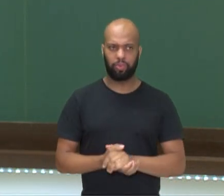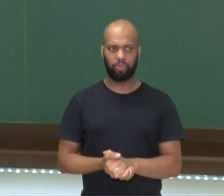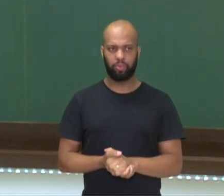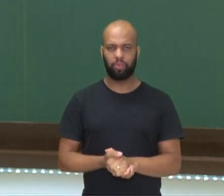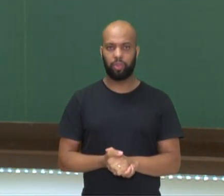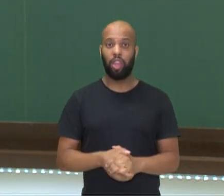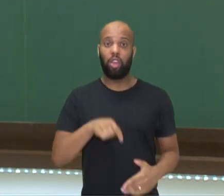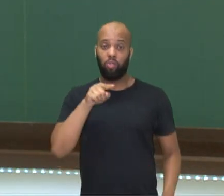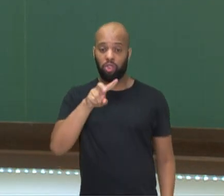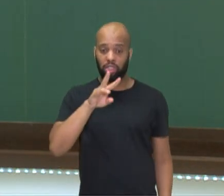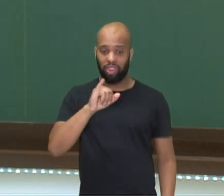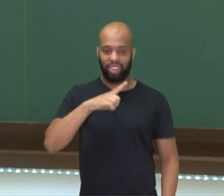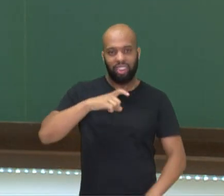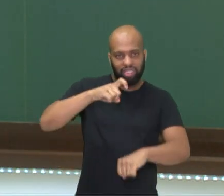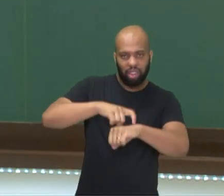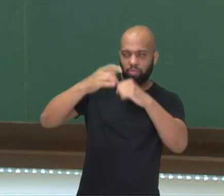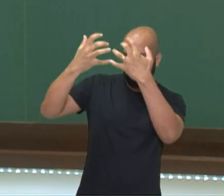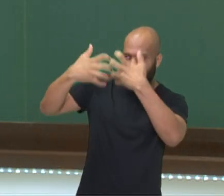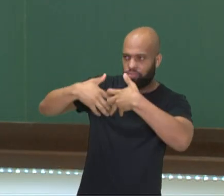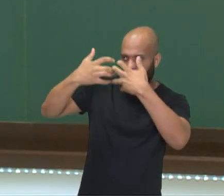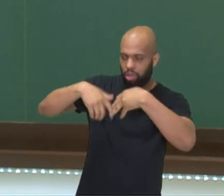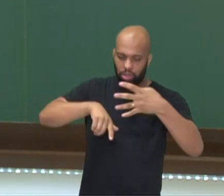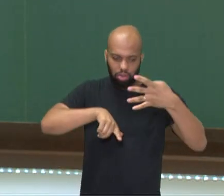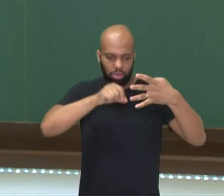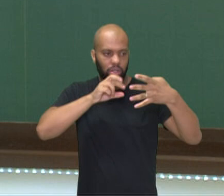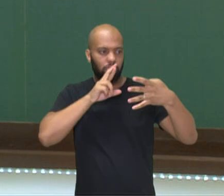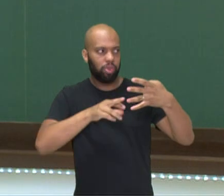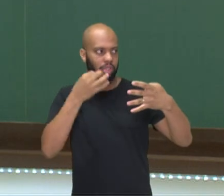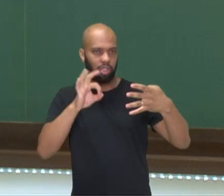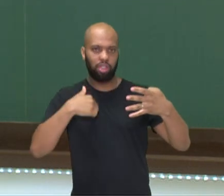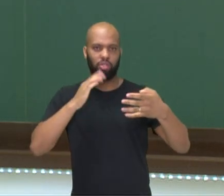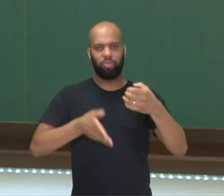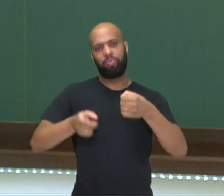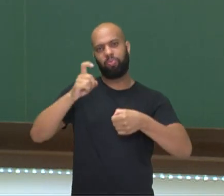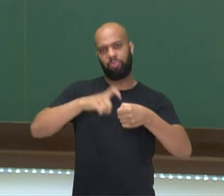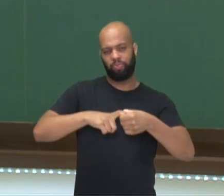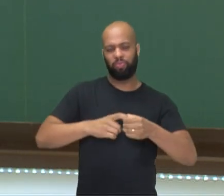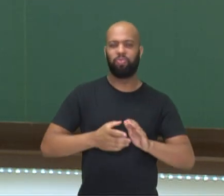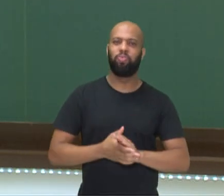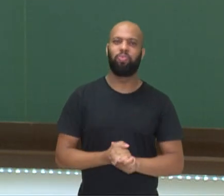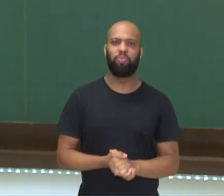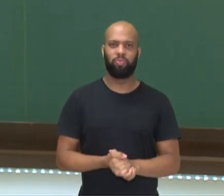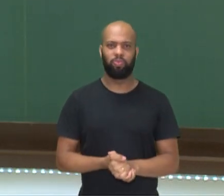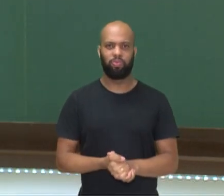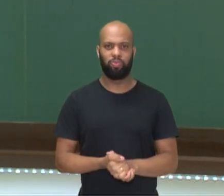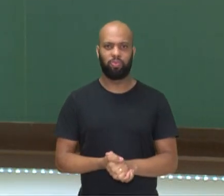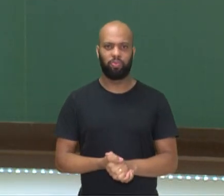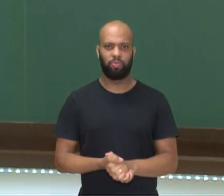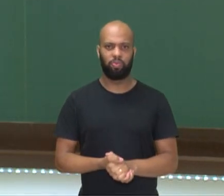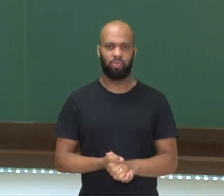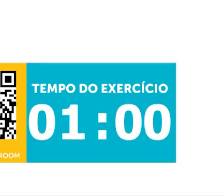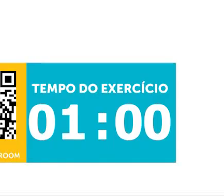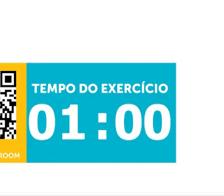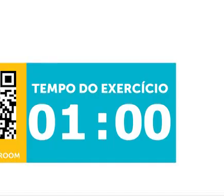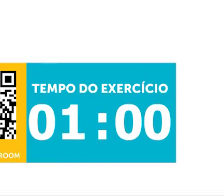uma mensagem de momento, ou seria a letra D, um bilhete? A